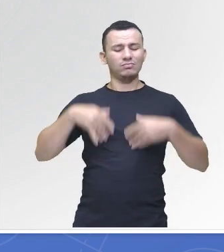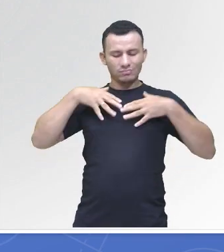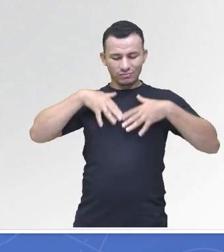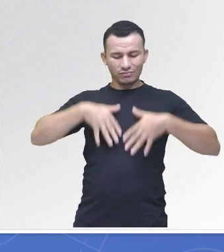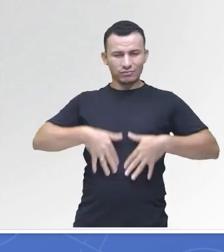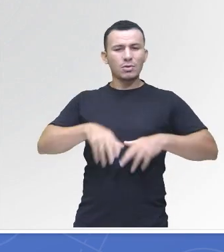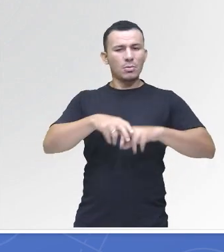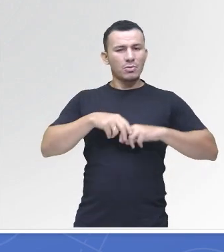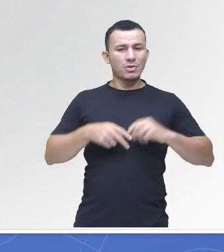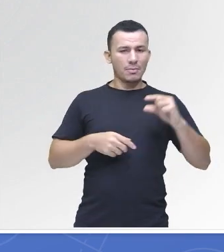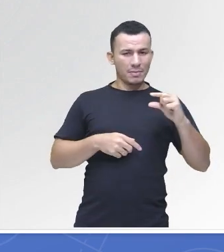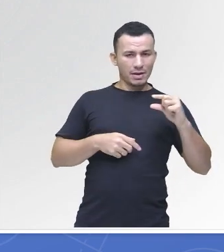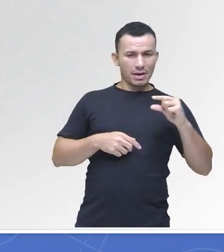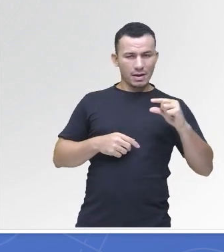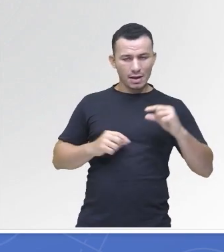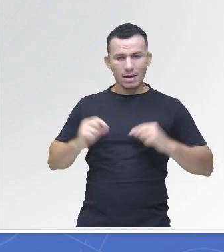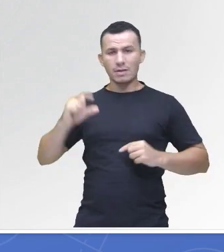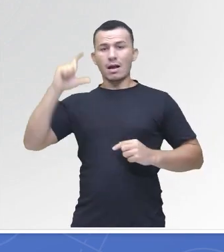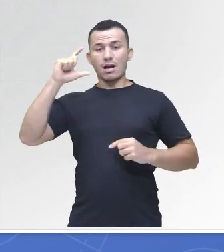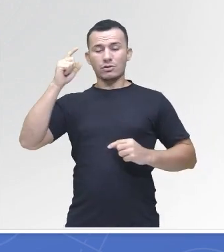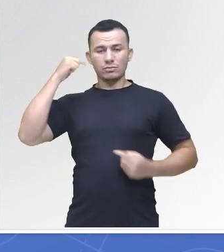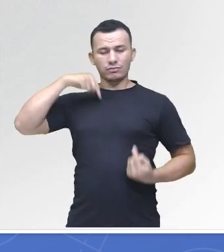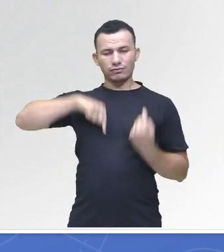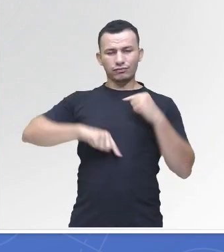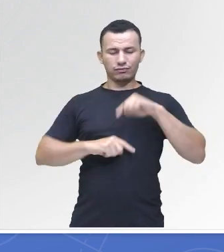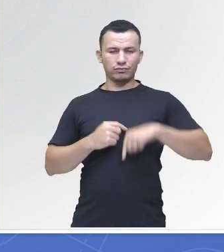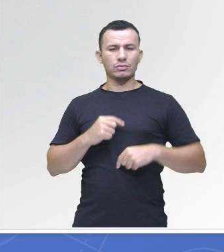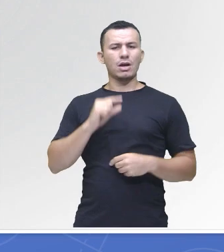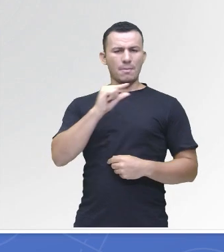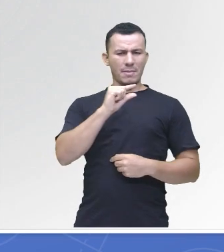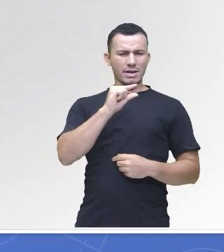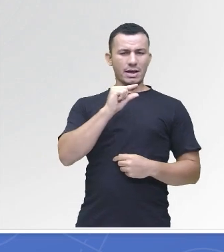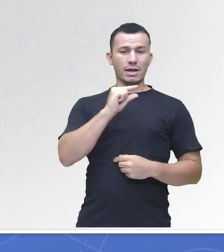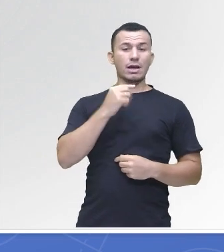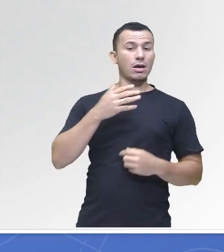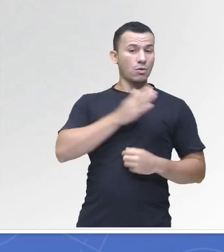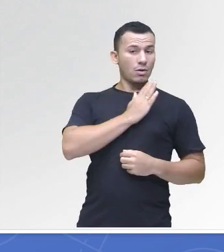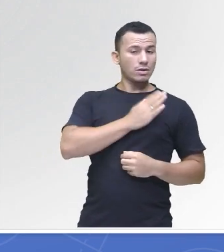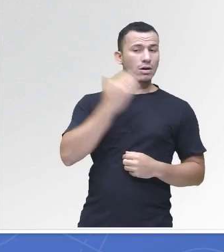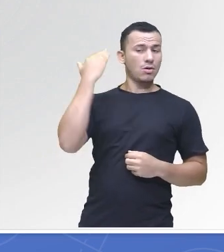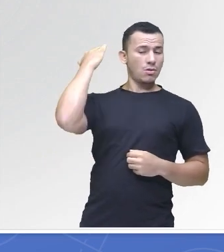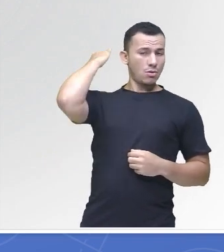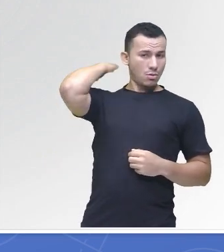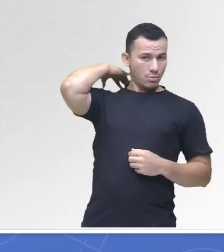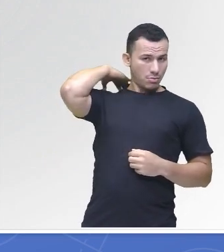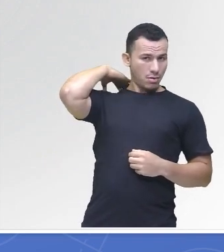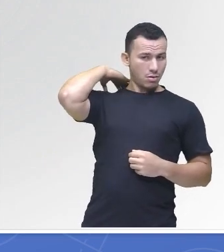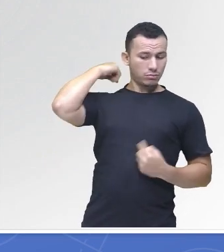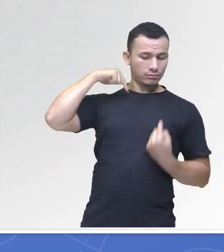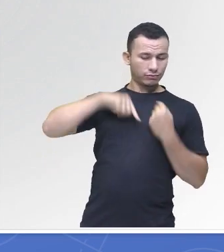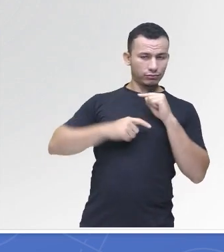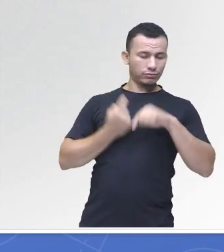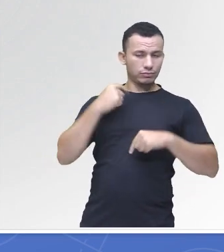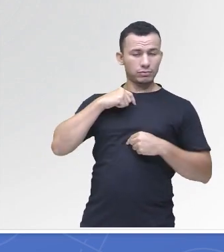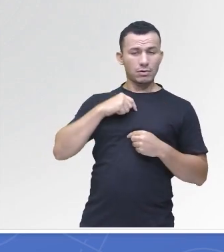grande circulação. Pequena circulação, coração e pulmão. Grande circulação, coração e o restante do nosso